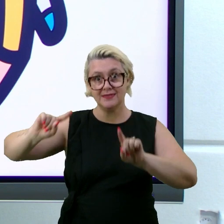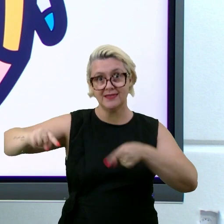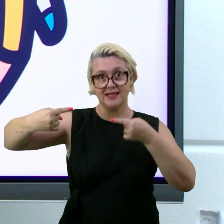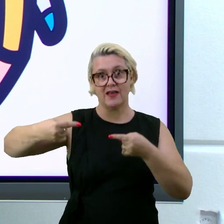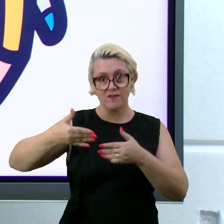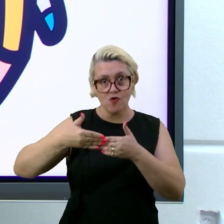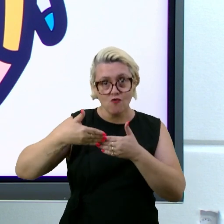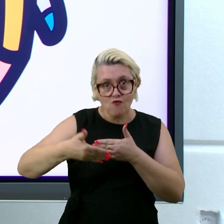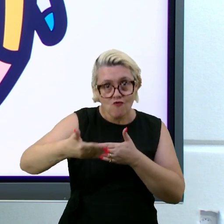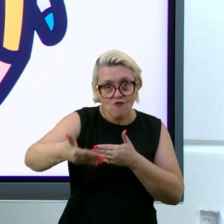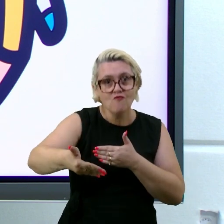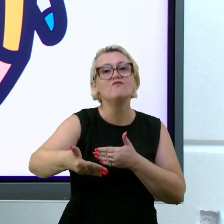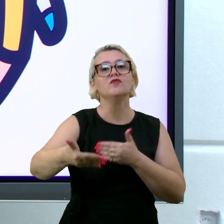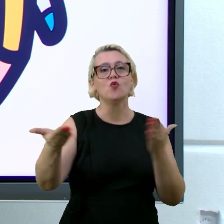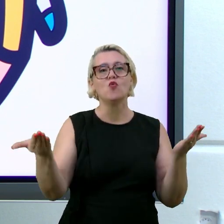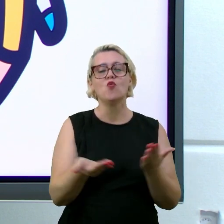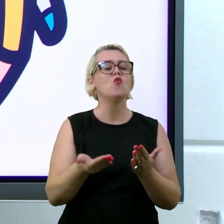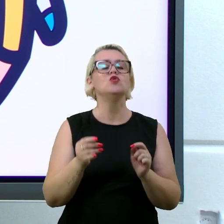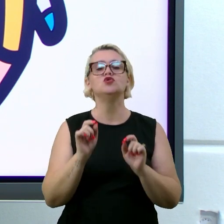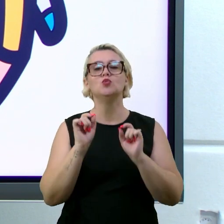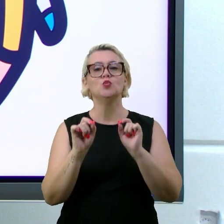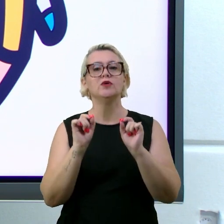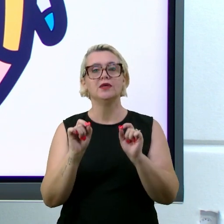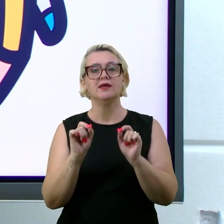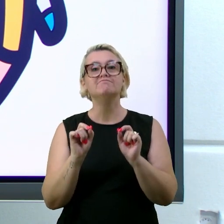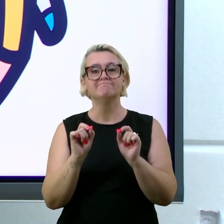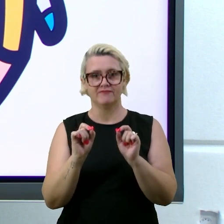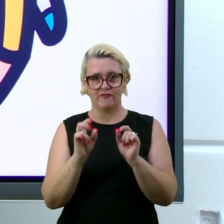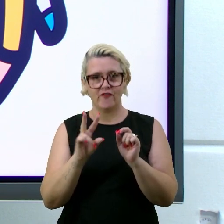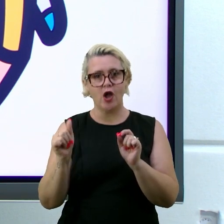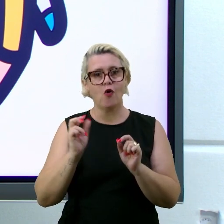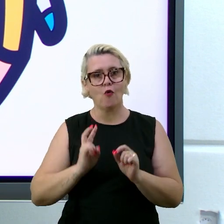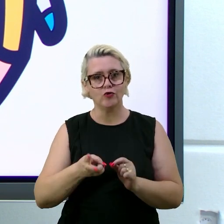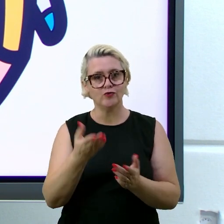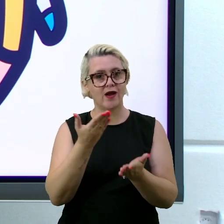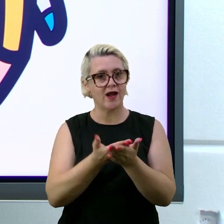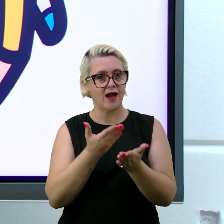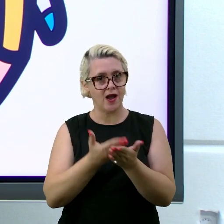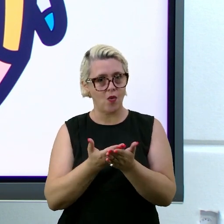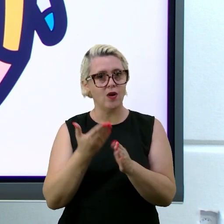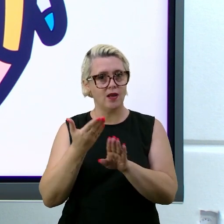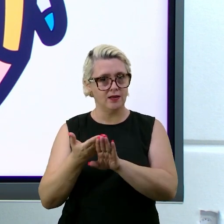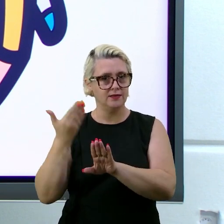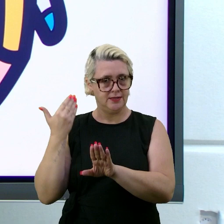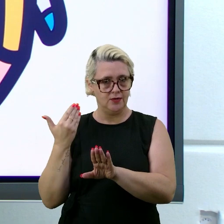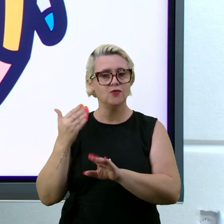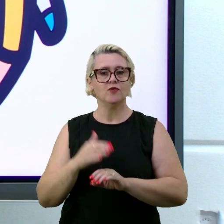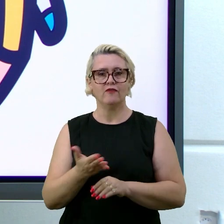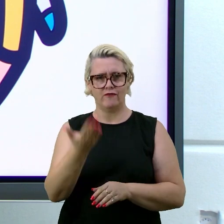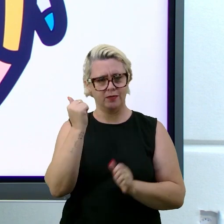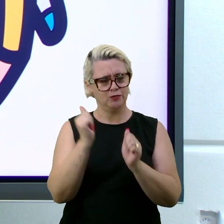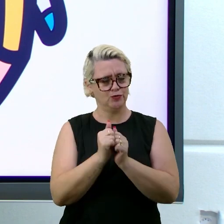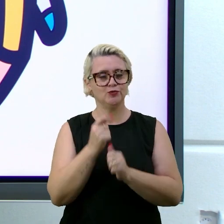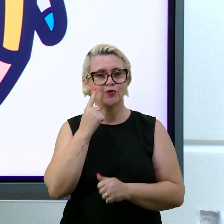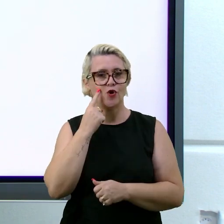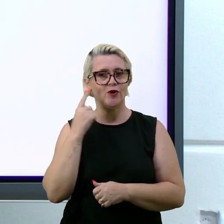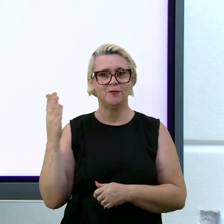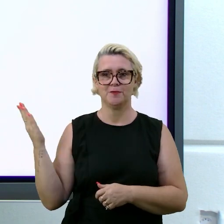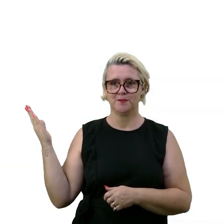aproximando. E hoje, o que nós vamos fazer? Vamos dar continuidade à aula anterior. Então, vem comigo.